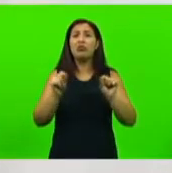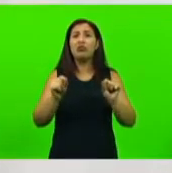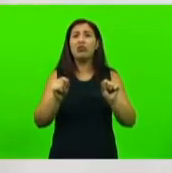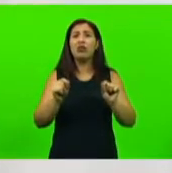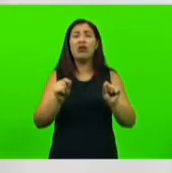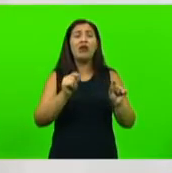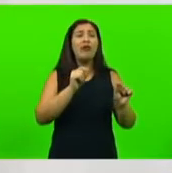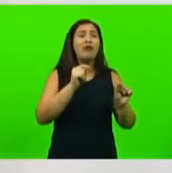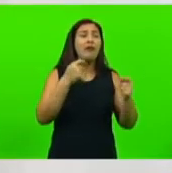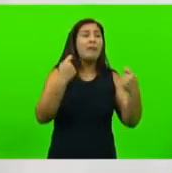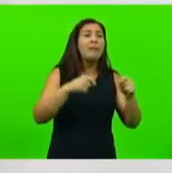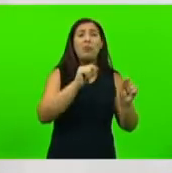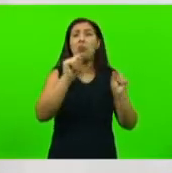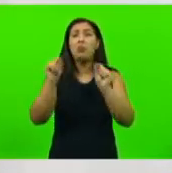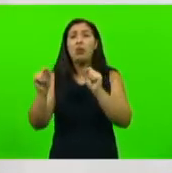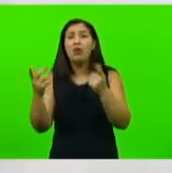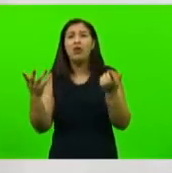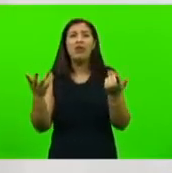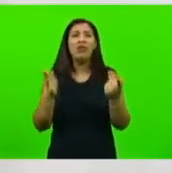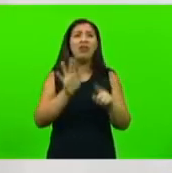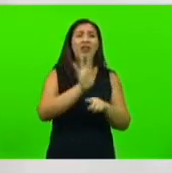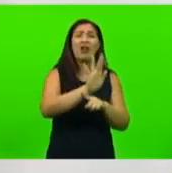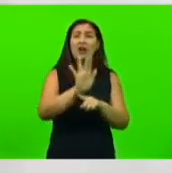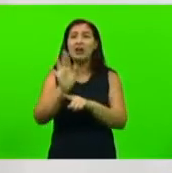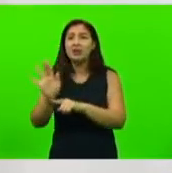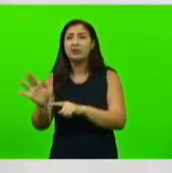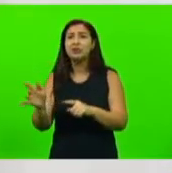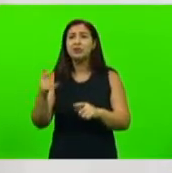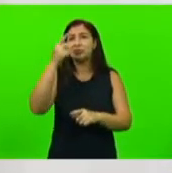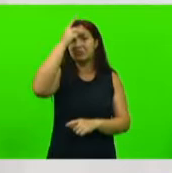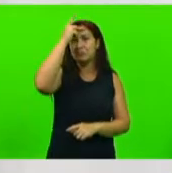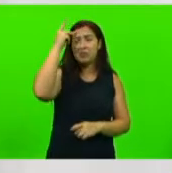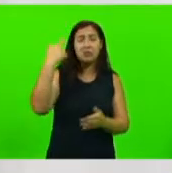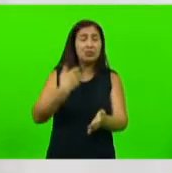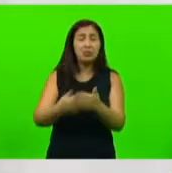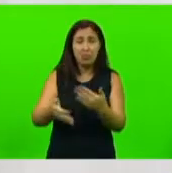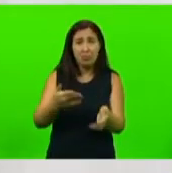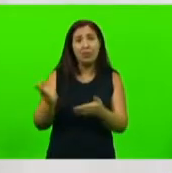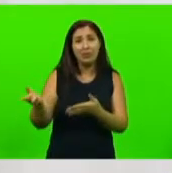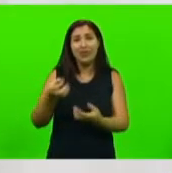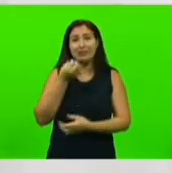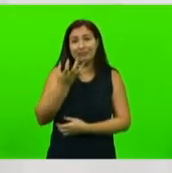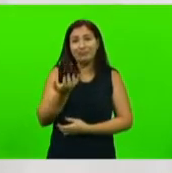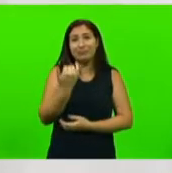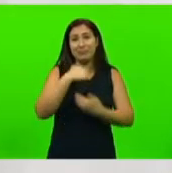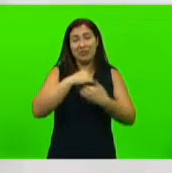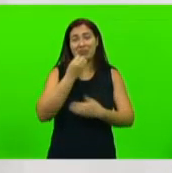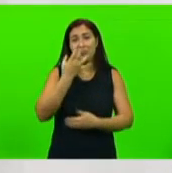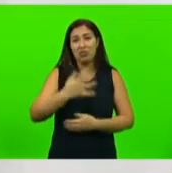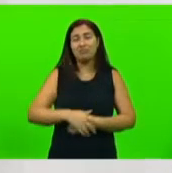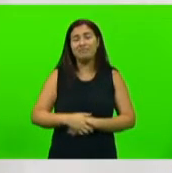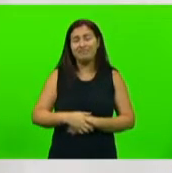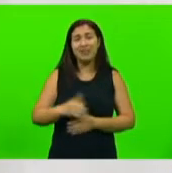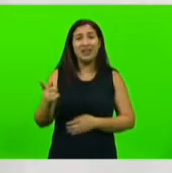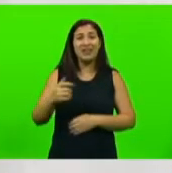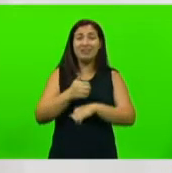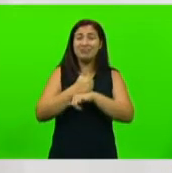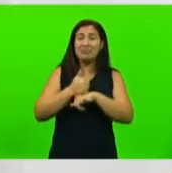precisando o delegado para a pessoa que estava lá. Então, um grande